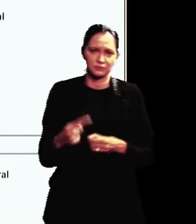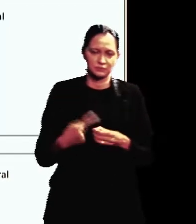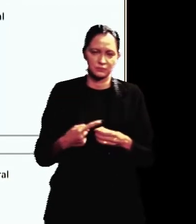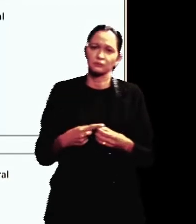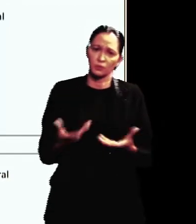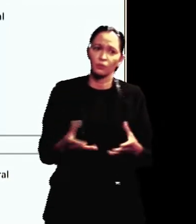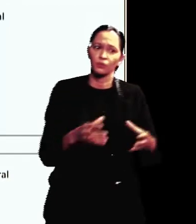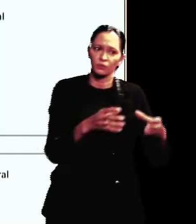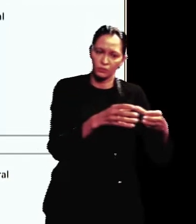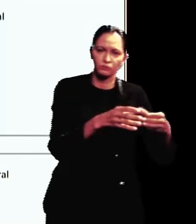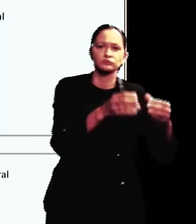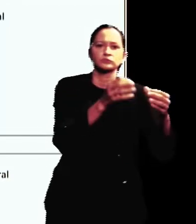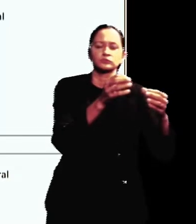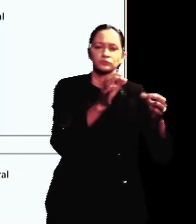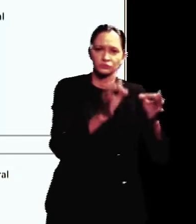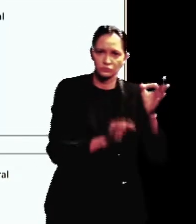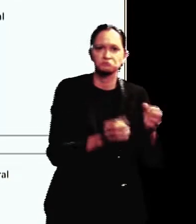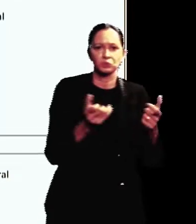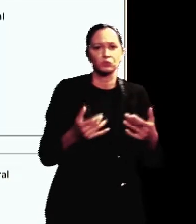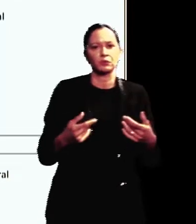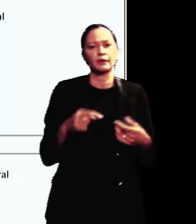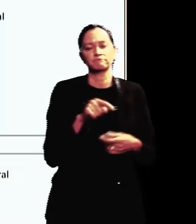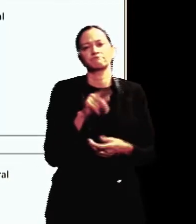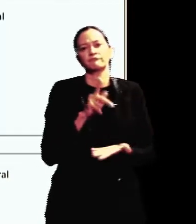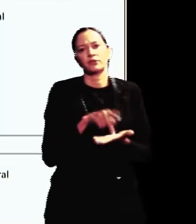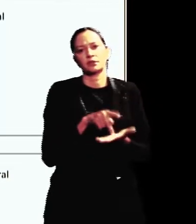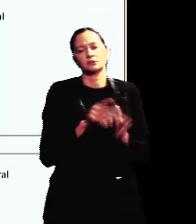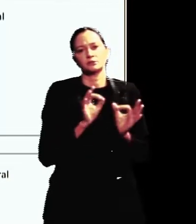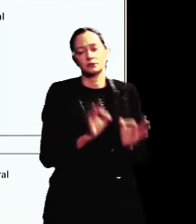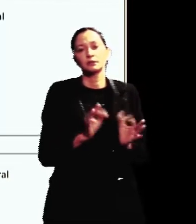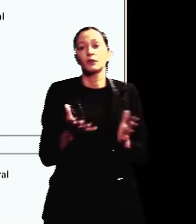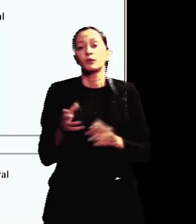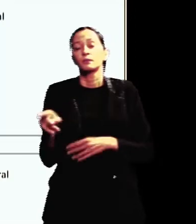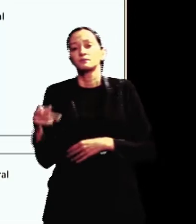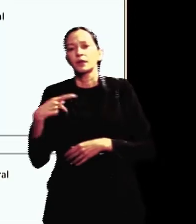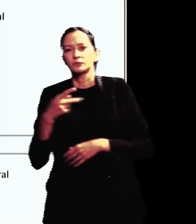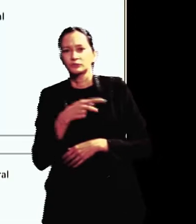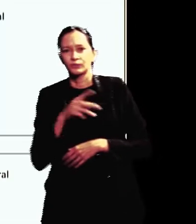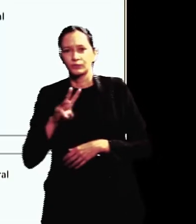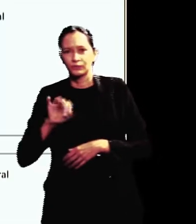pela constitucionalidade. Relator, pastor Wilson, pela manutenção do veto integral.